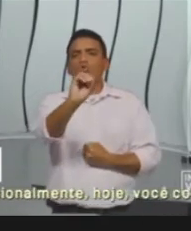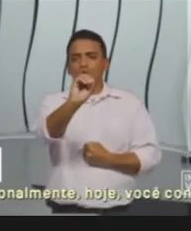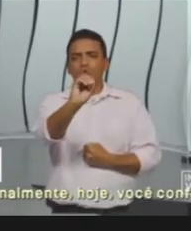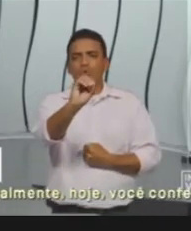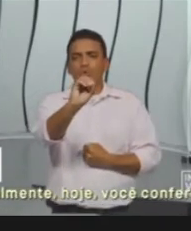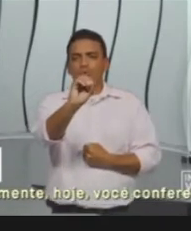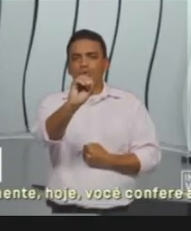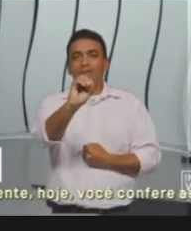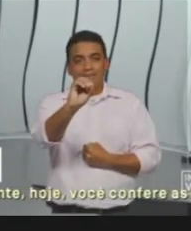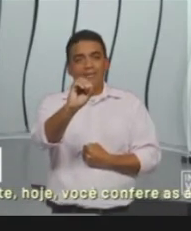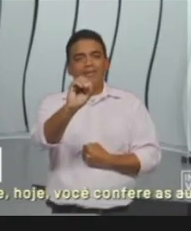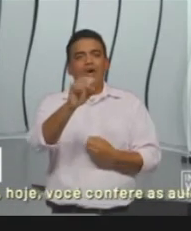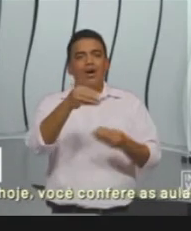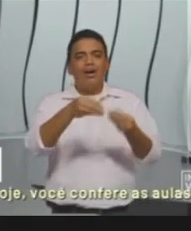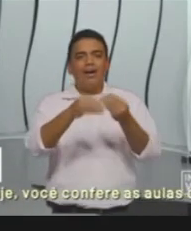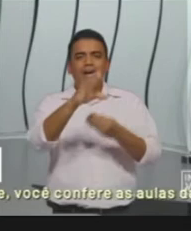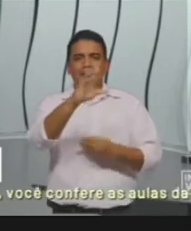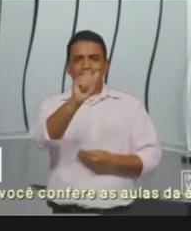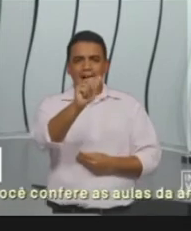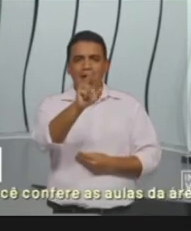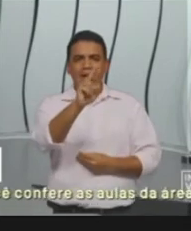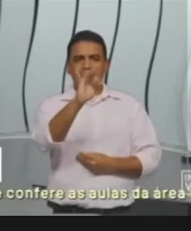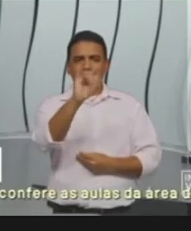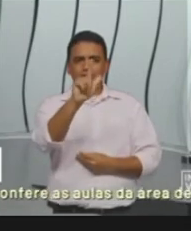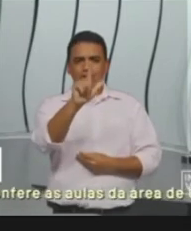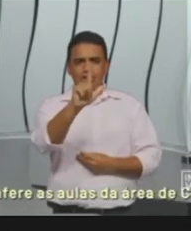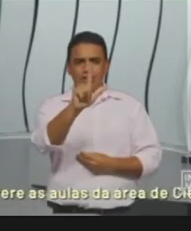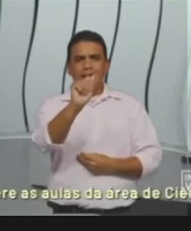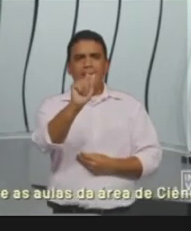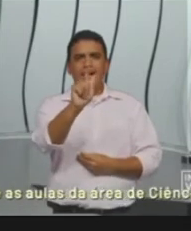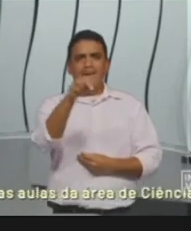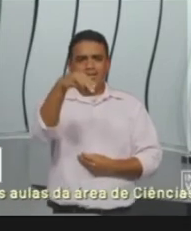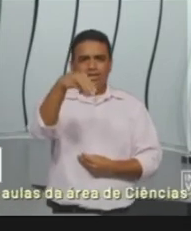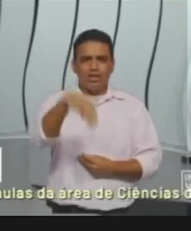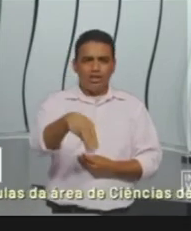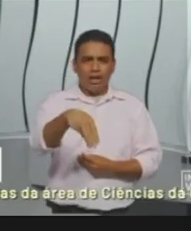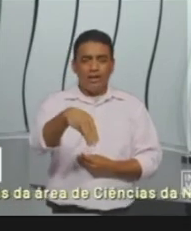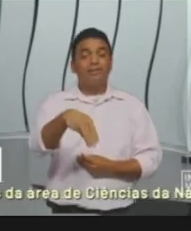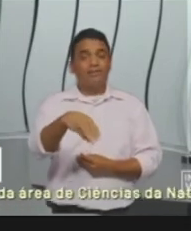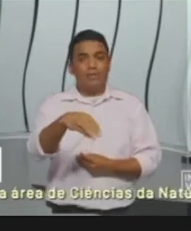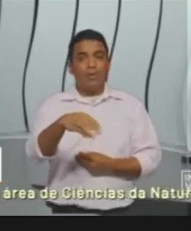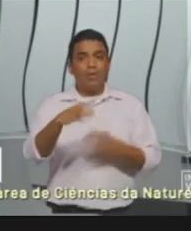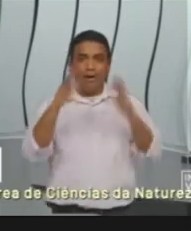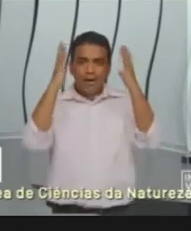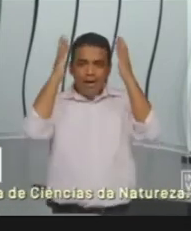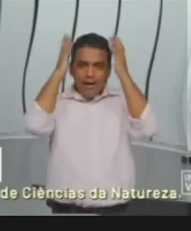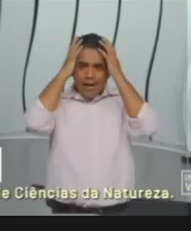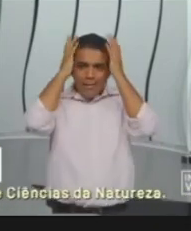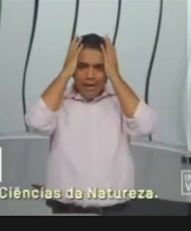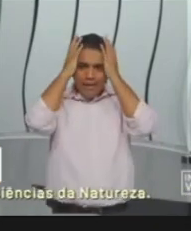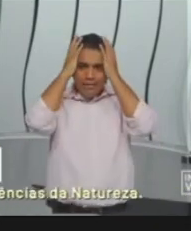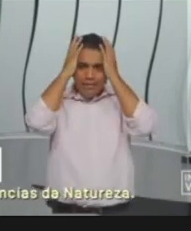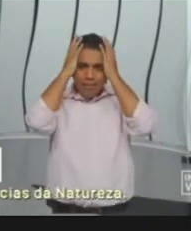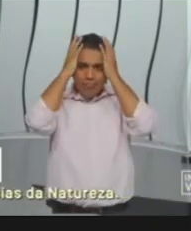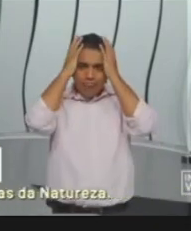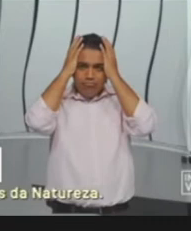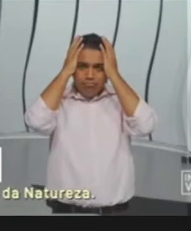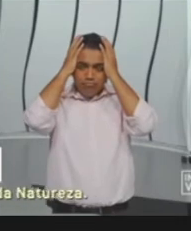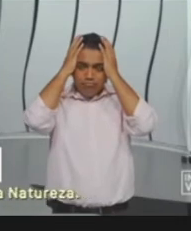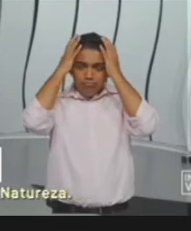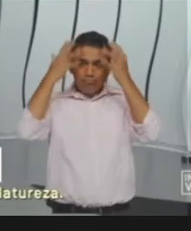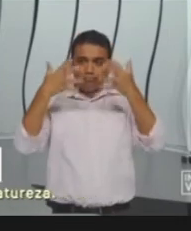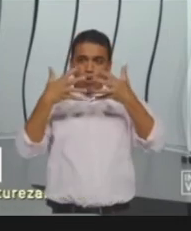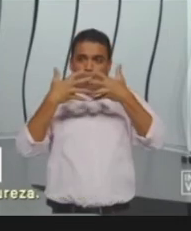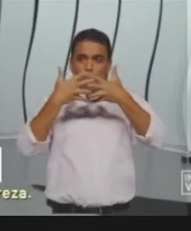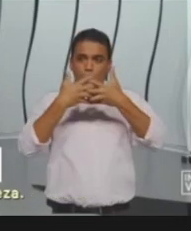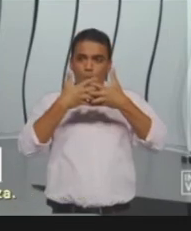composto por um eixo principal, que vai ser um crânio e uma coluna vertebral. No nosso caso, o crânio aqui na cabeça e a